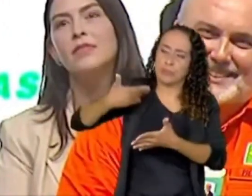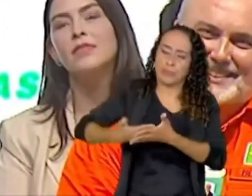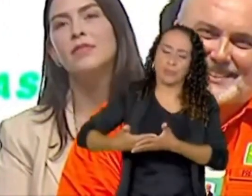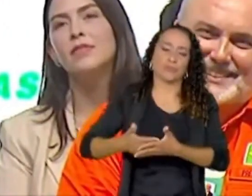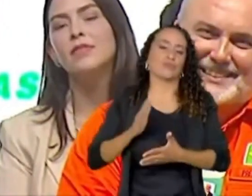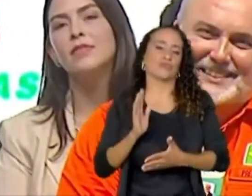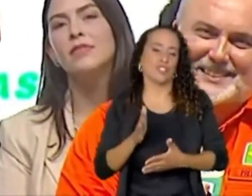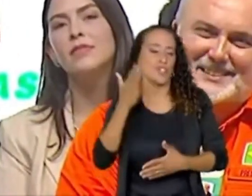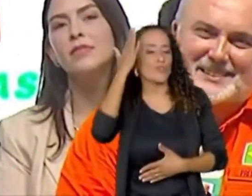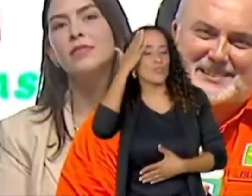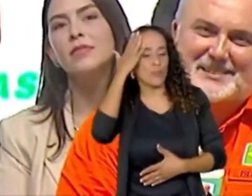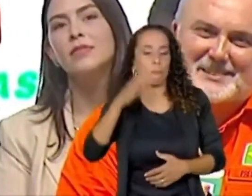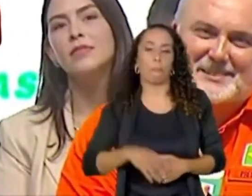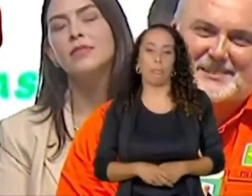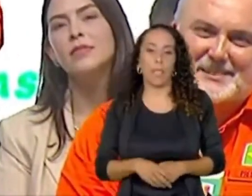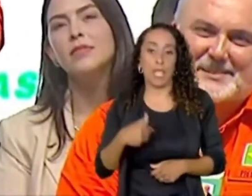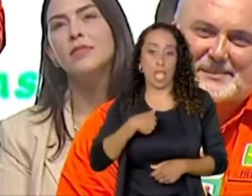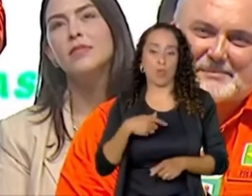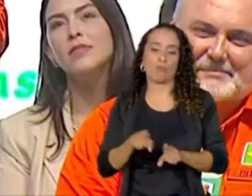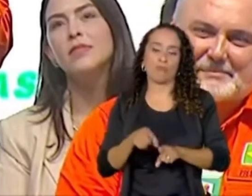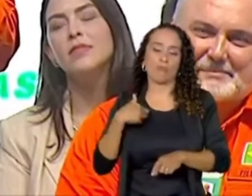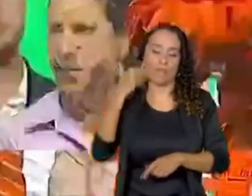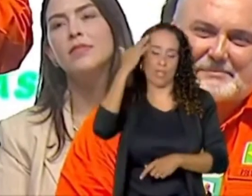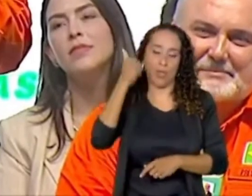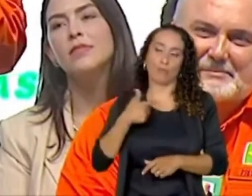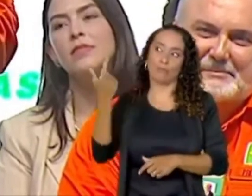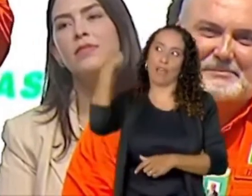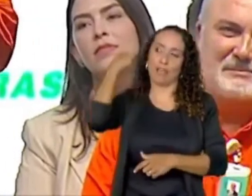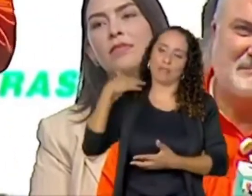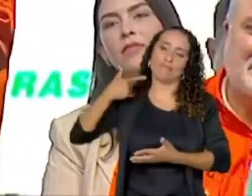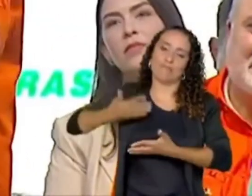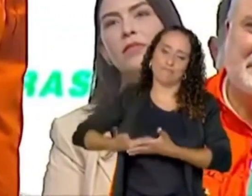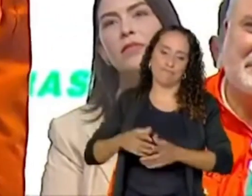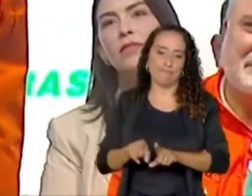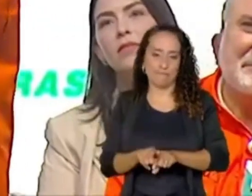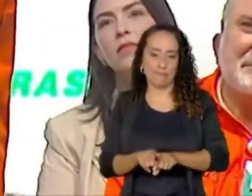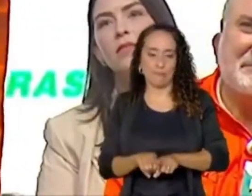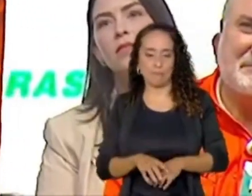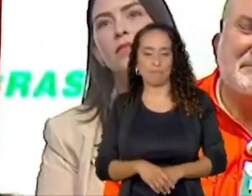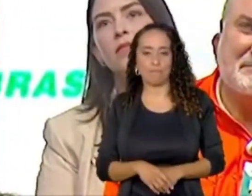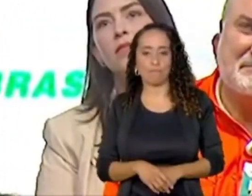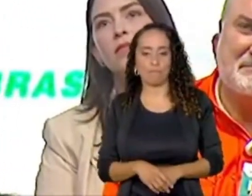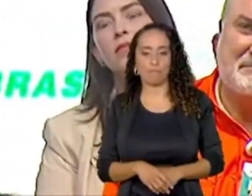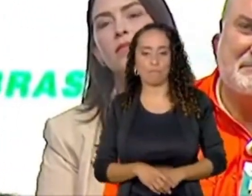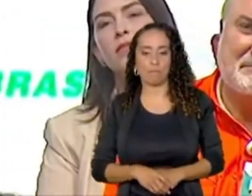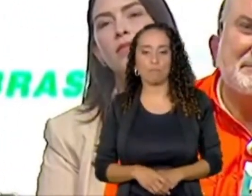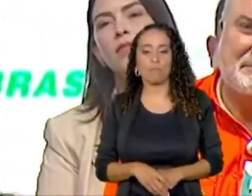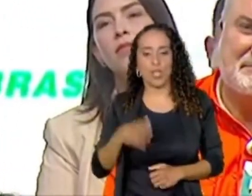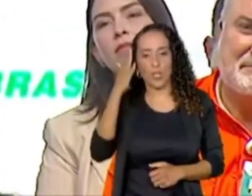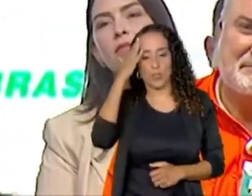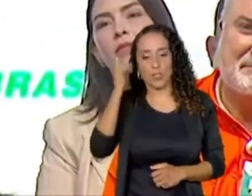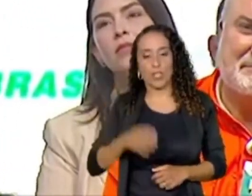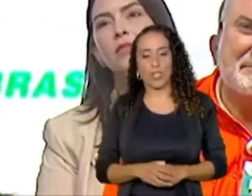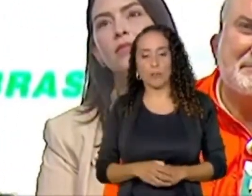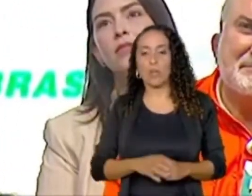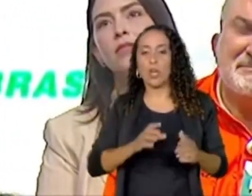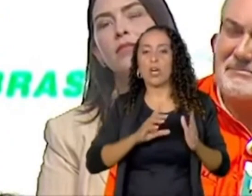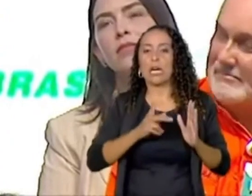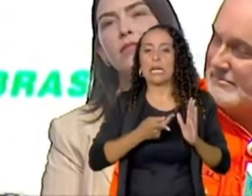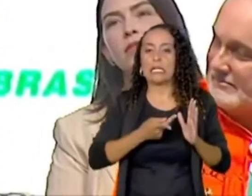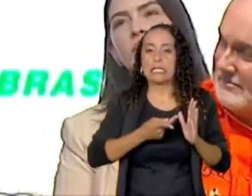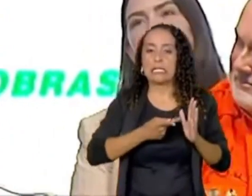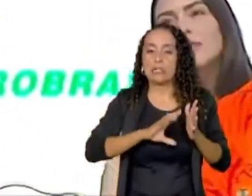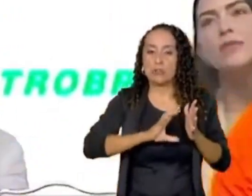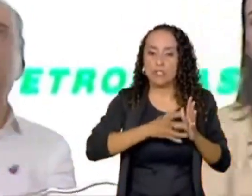sei. Eu sei o que eu passei. E eu sei o que você passou, David. Eu sei o que o Sindicato dos Petroleiros e a